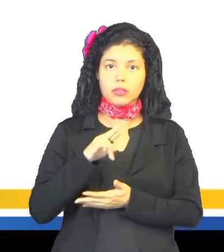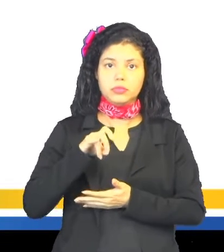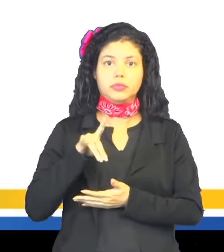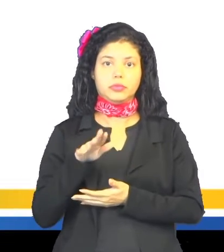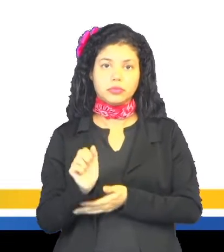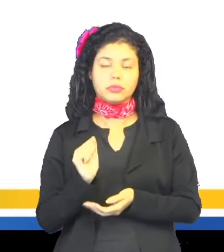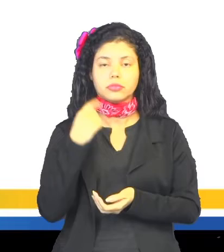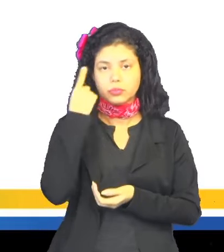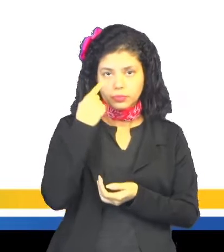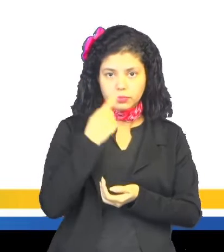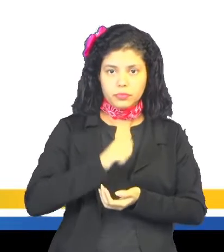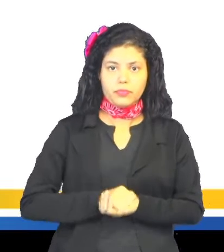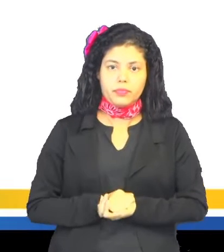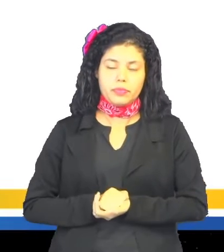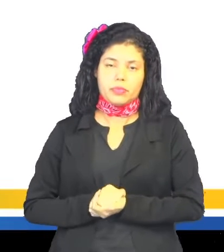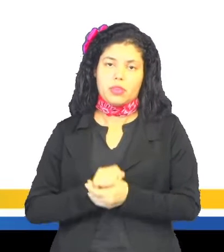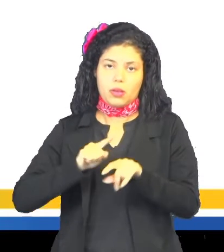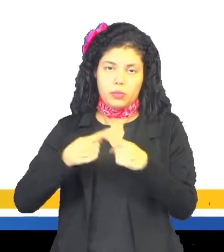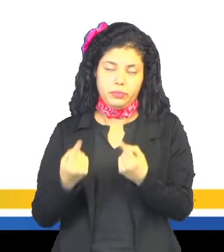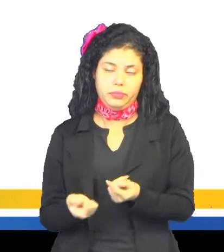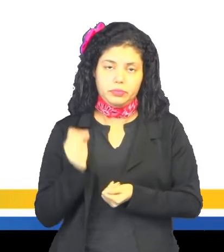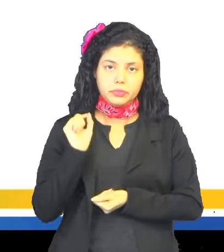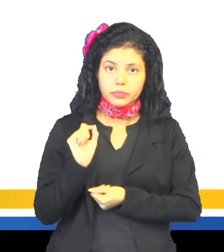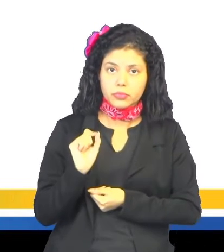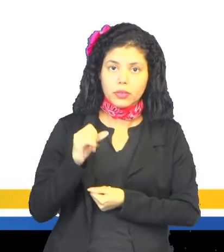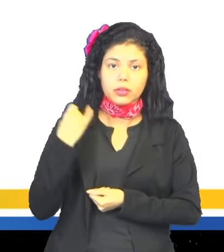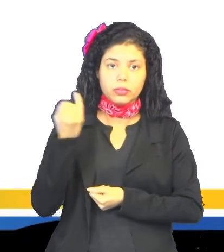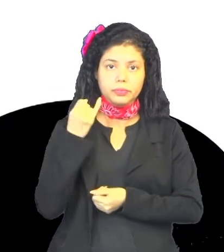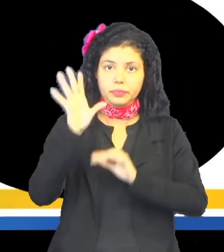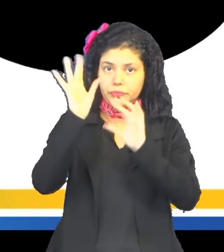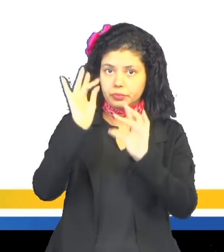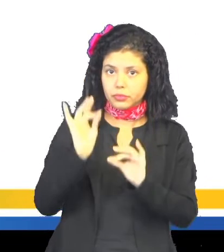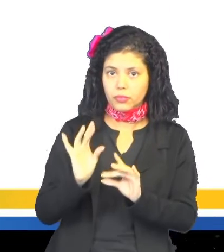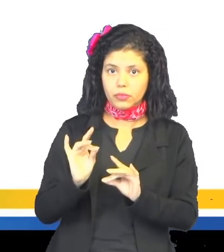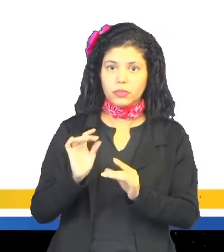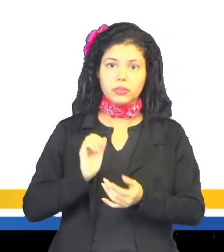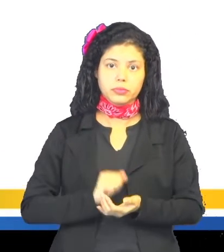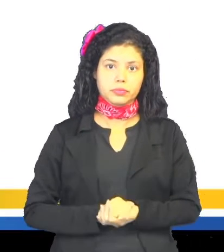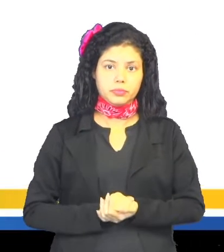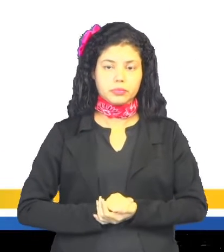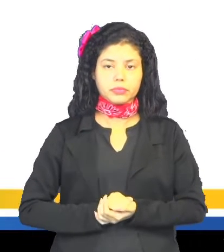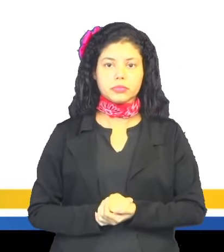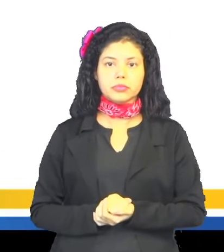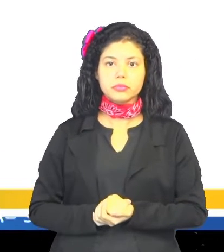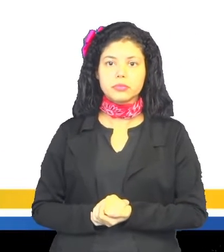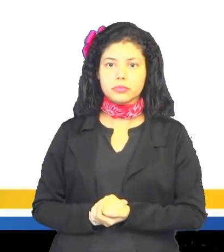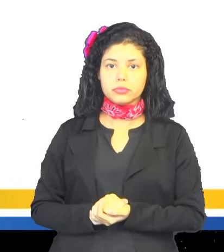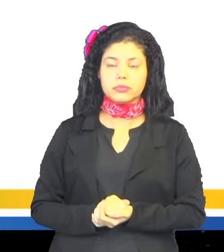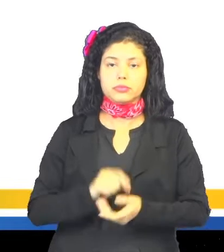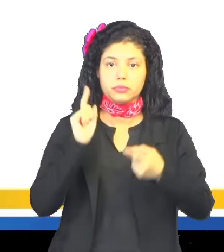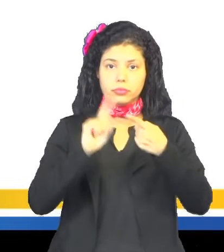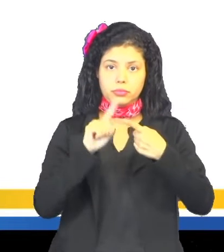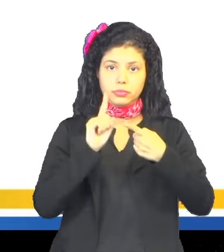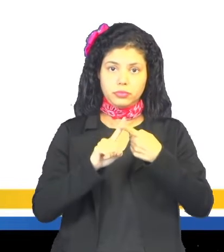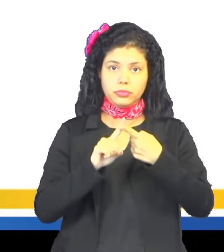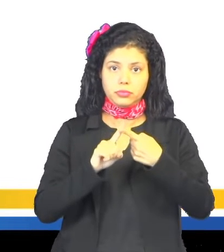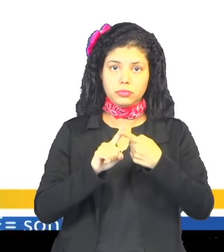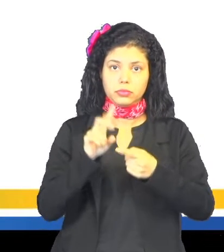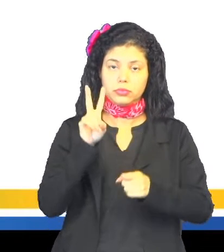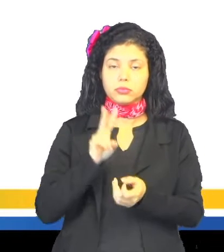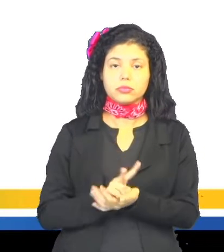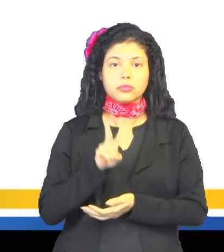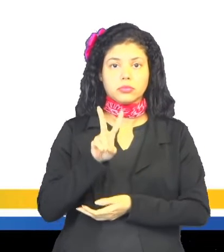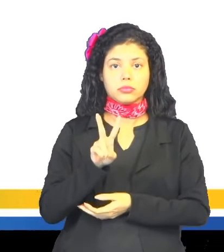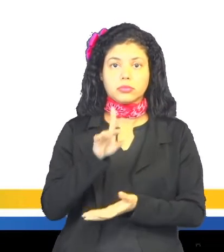fonética da língua espanhola tá mas quer que é importante nós destacarmos aqui do alfabeto né primeiros sons